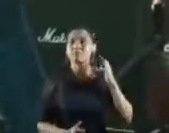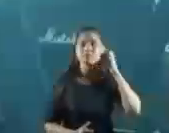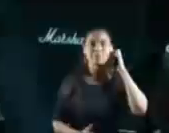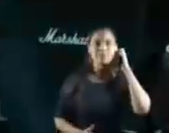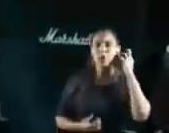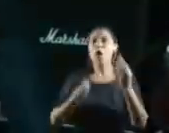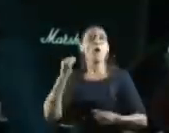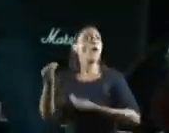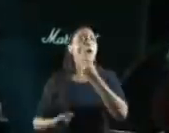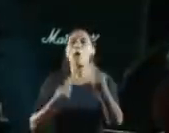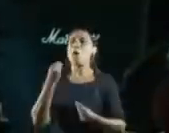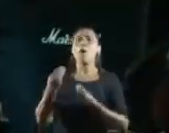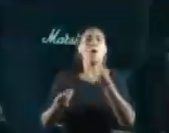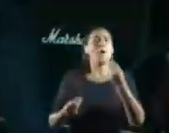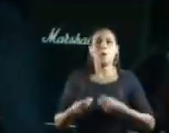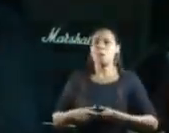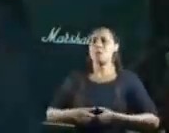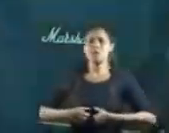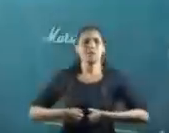Comandante Alberto!